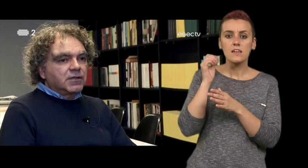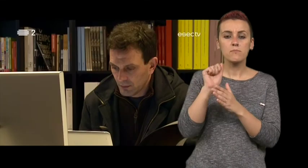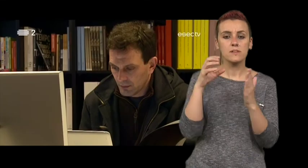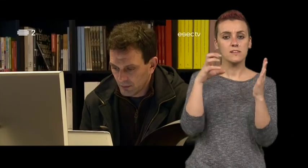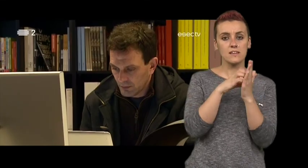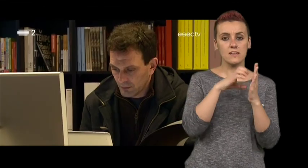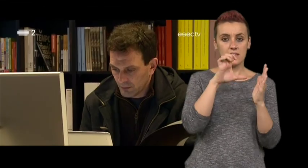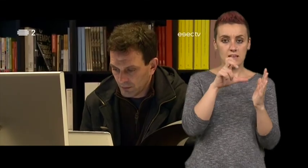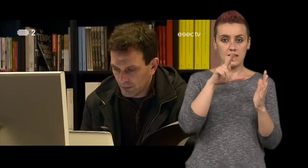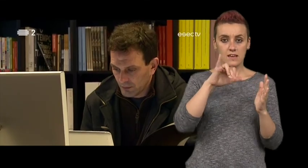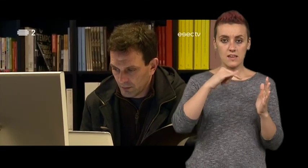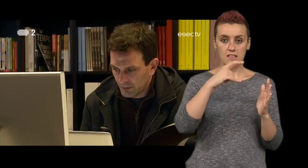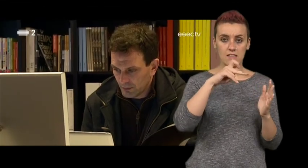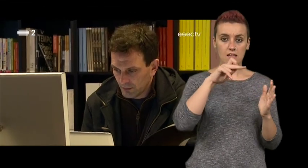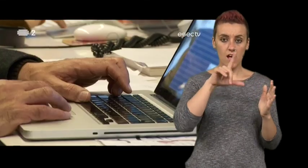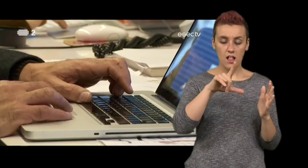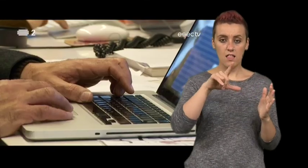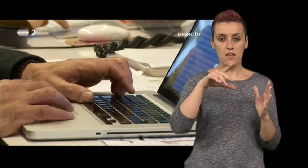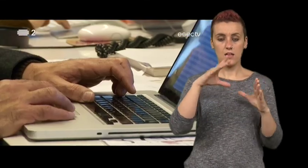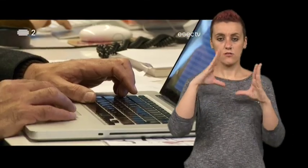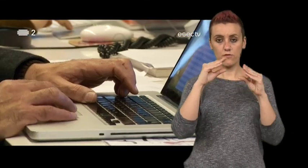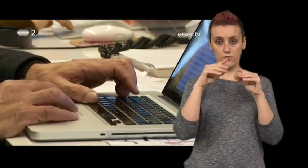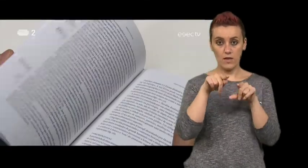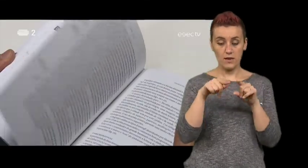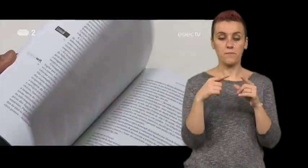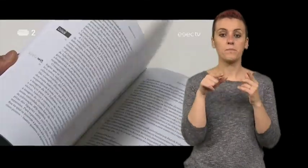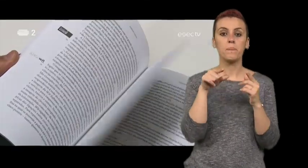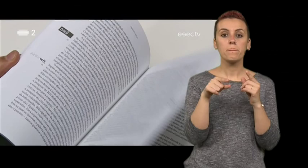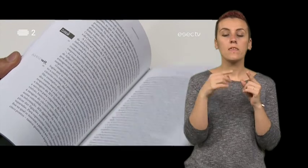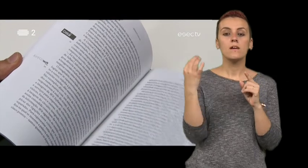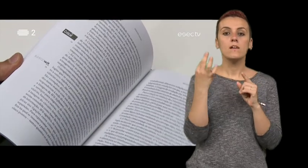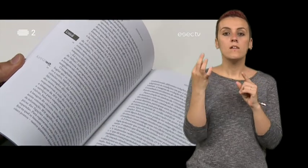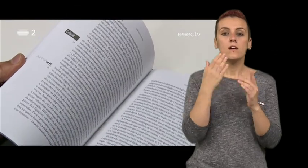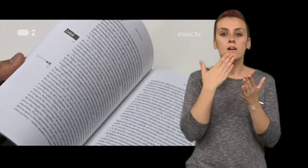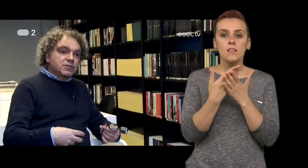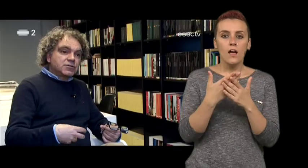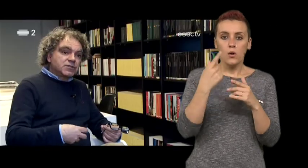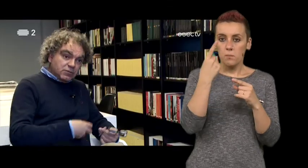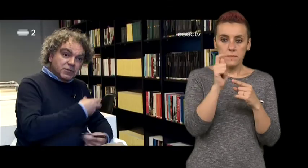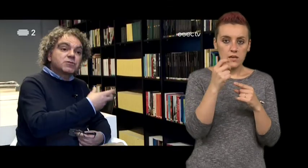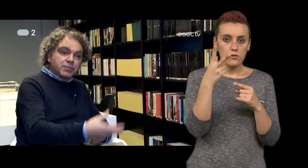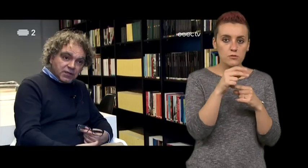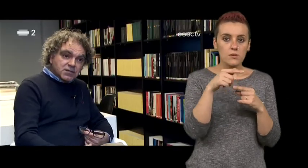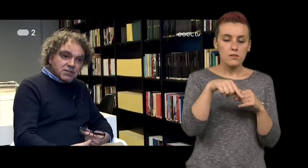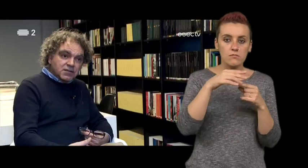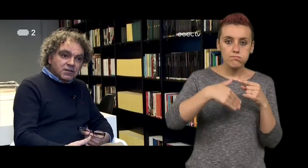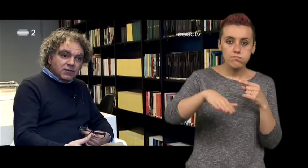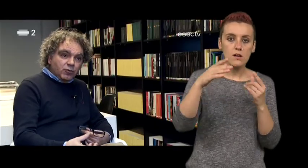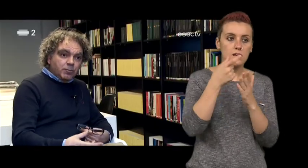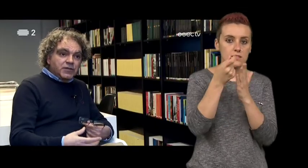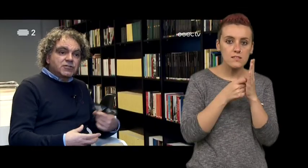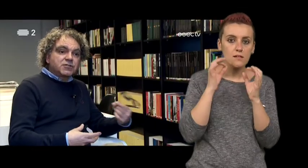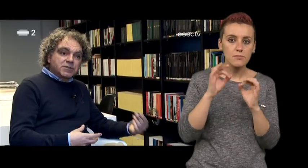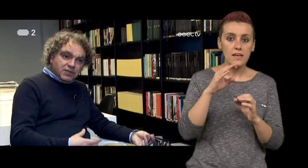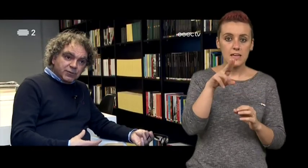criação da marca da Critical Software. E daí a um mês ou dois, por vias indiretas, estamos a desenhar coisas que são mesmo para a NASA,